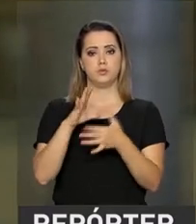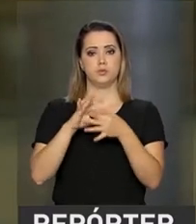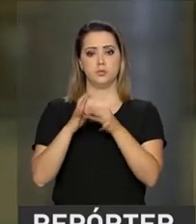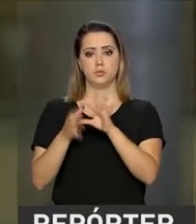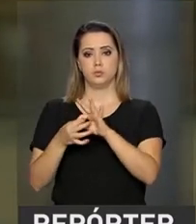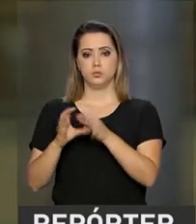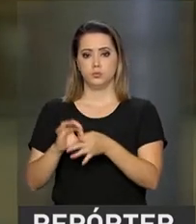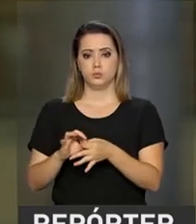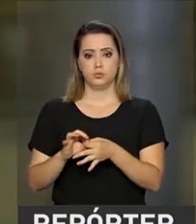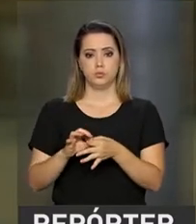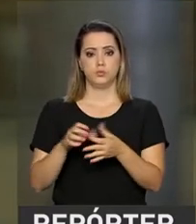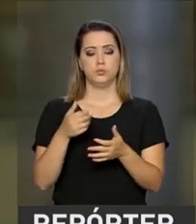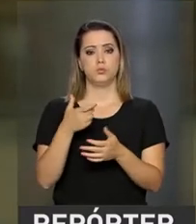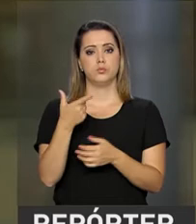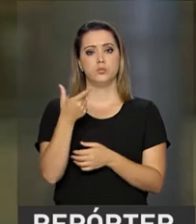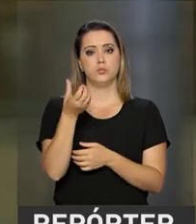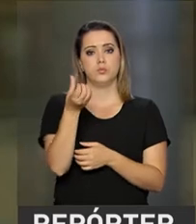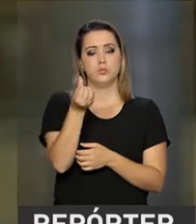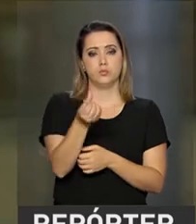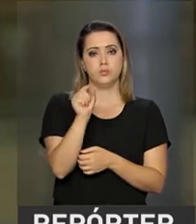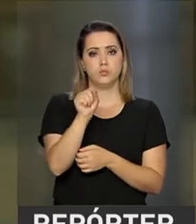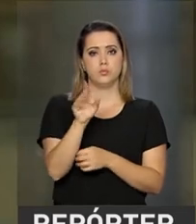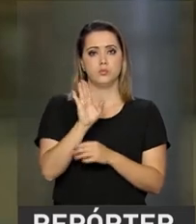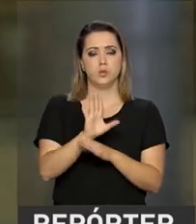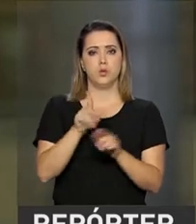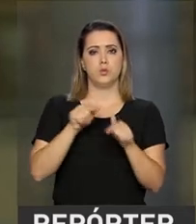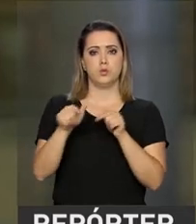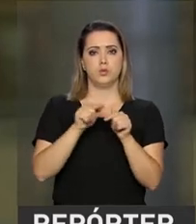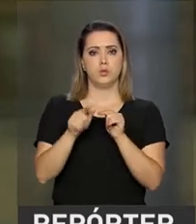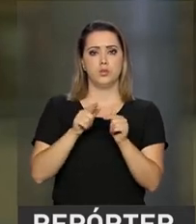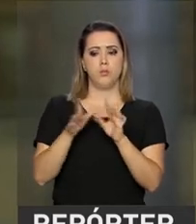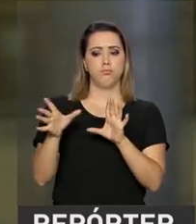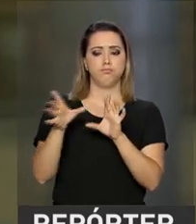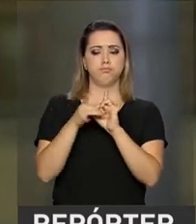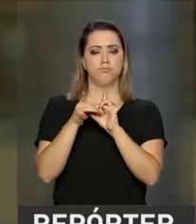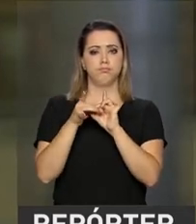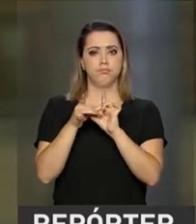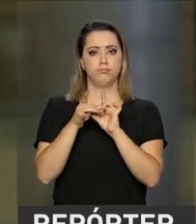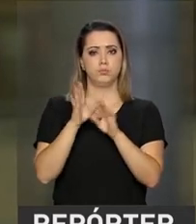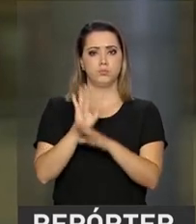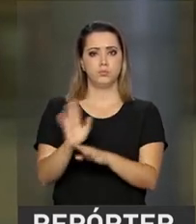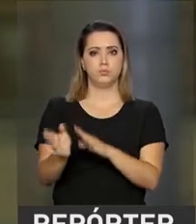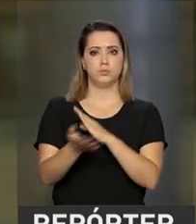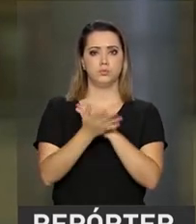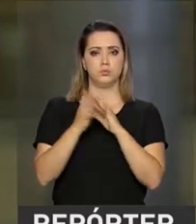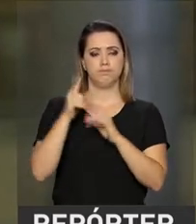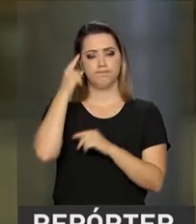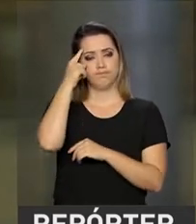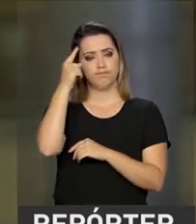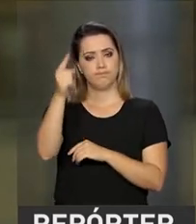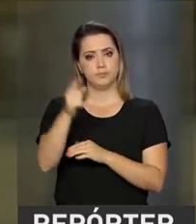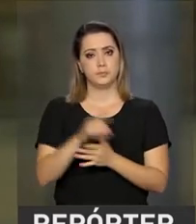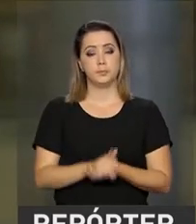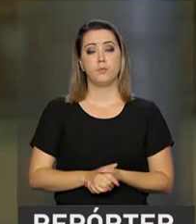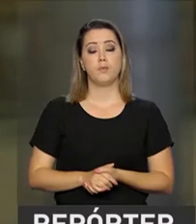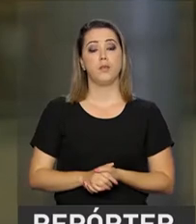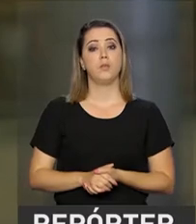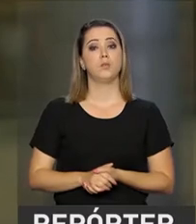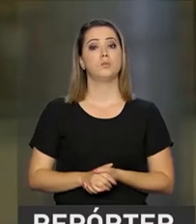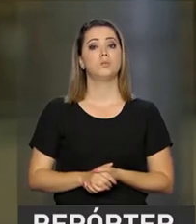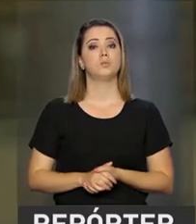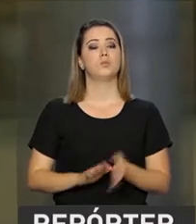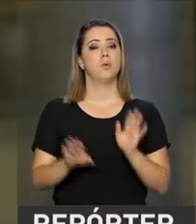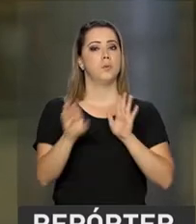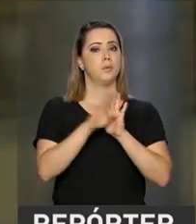olímpicos de 2016 com ações de integração cooperação e inteligência já sobre o